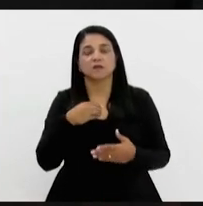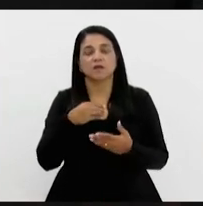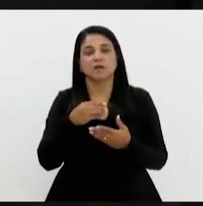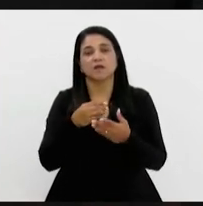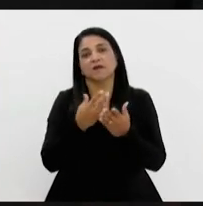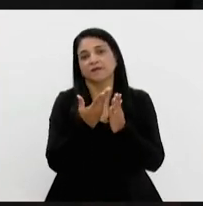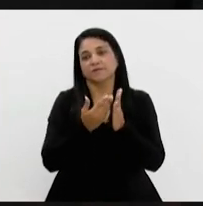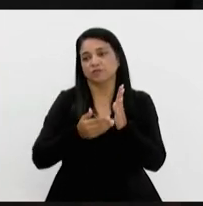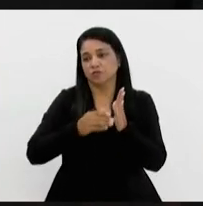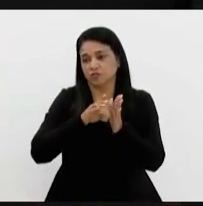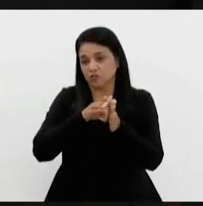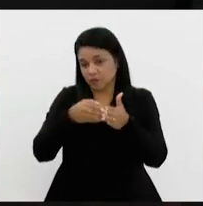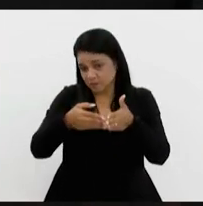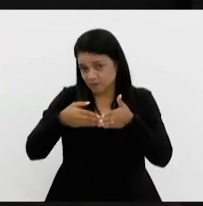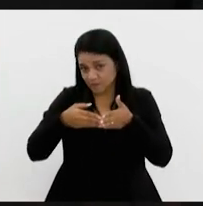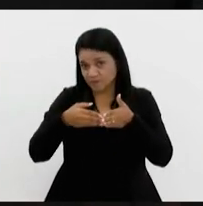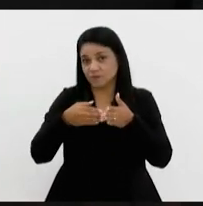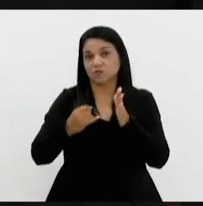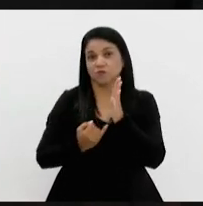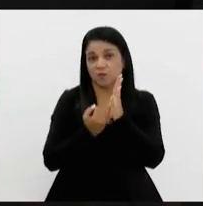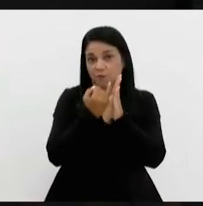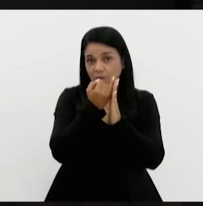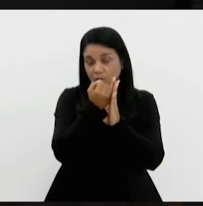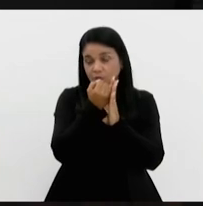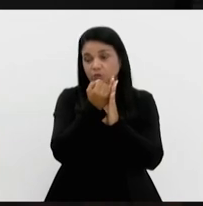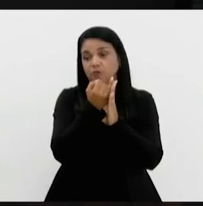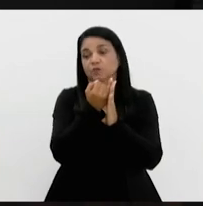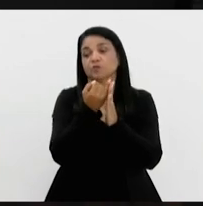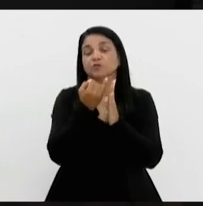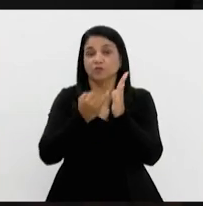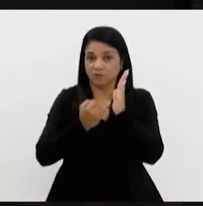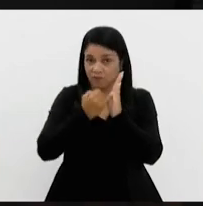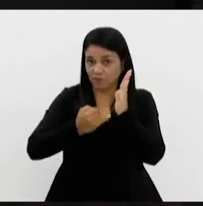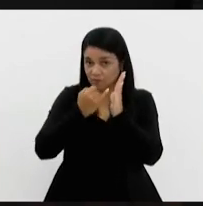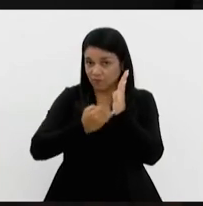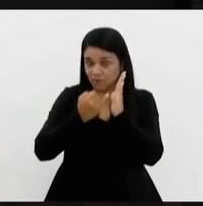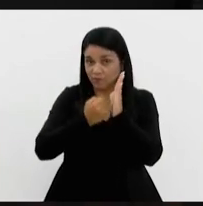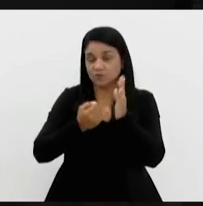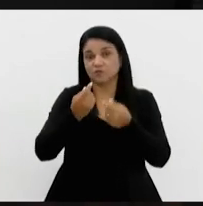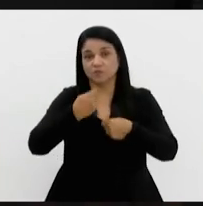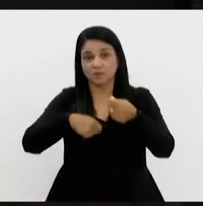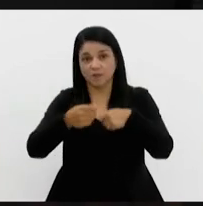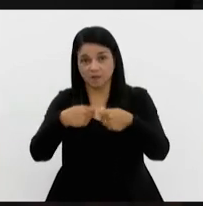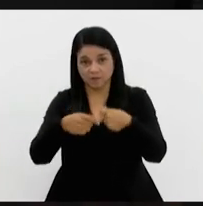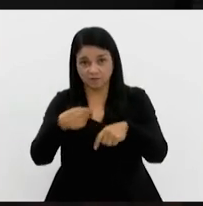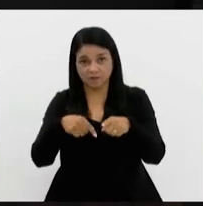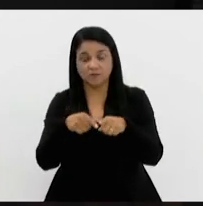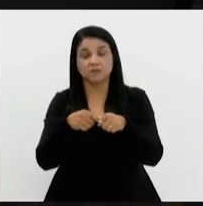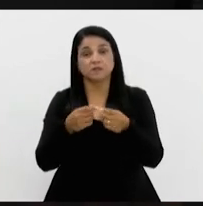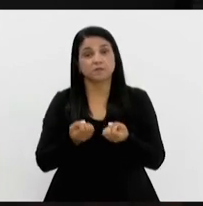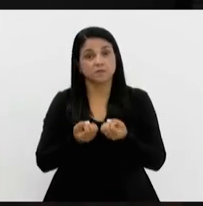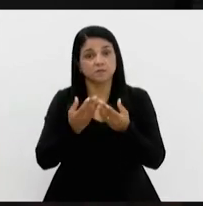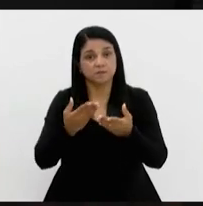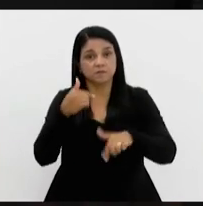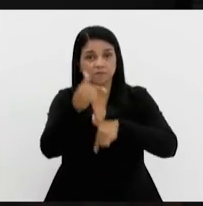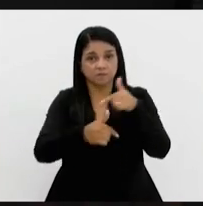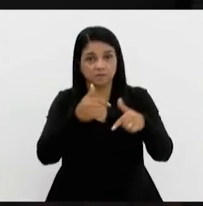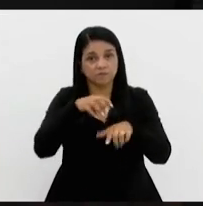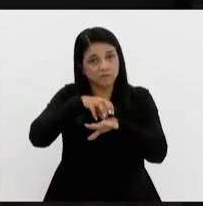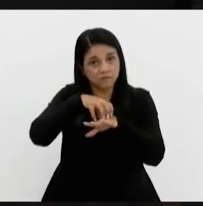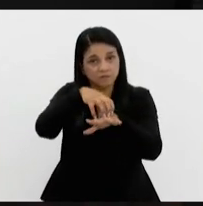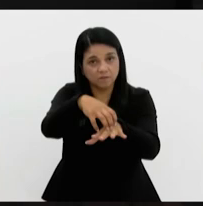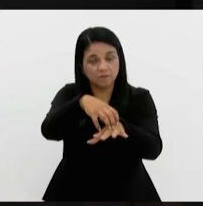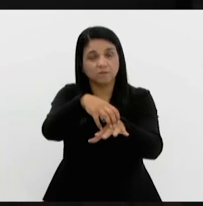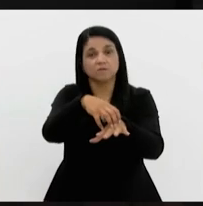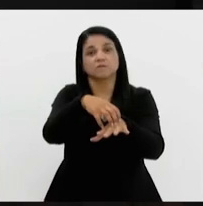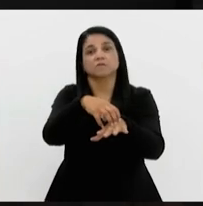do imposto sobre operações relativas à circulação de mercadorias e sobre prestações de serviços de transporte